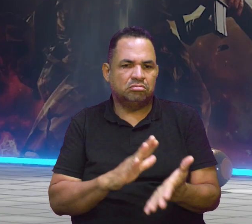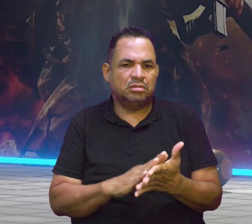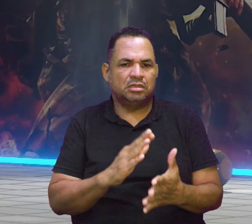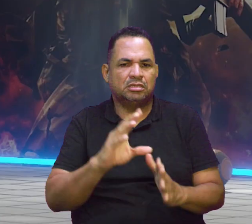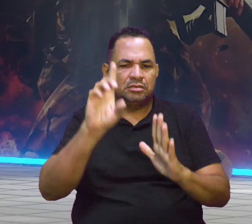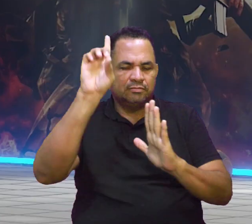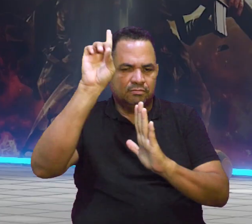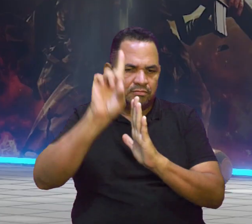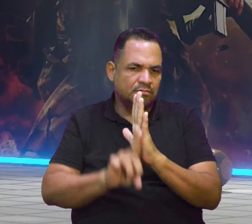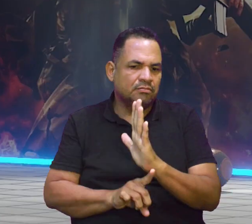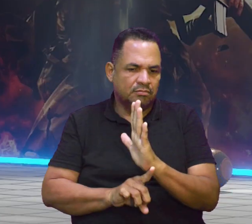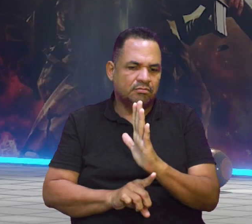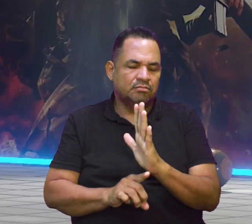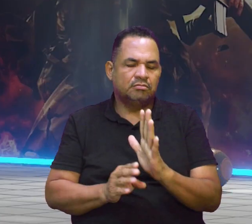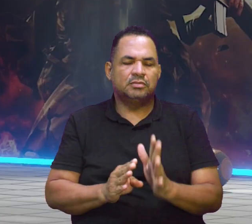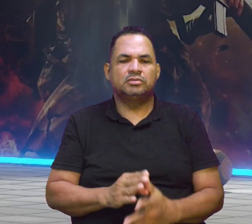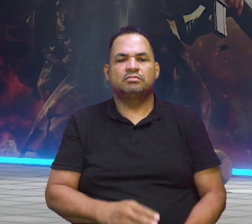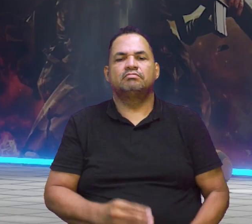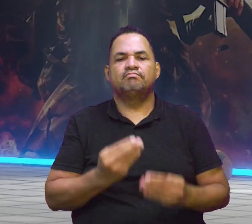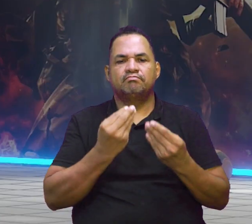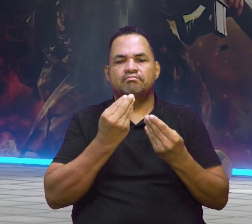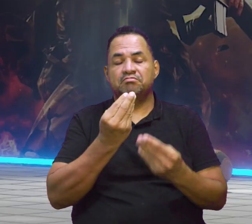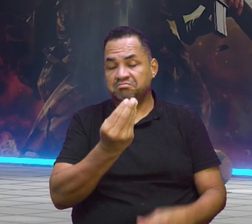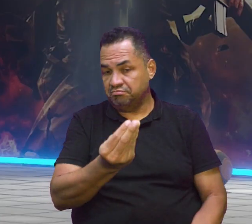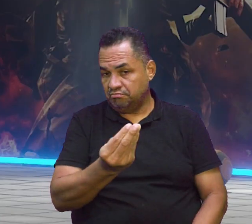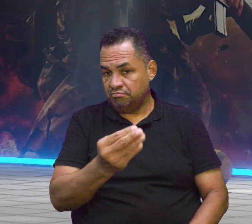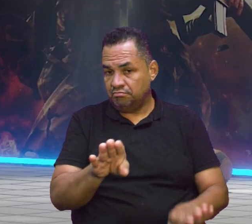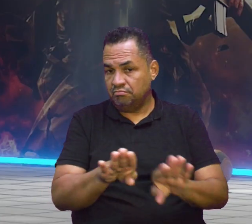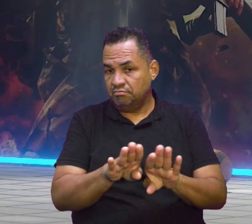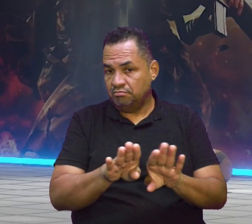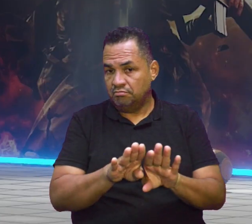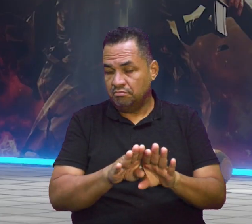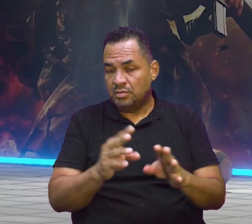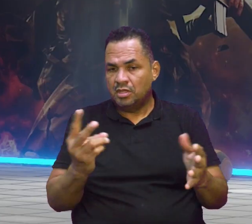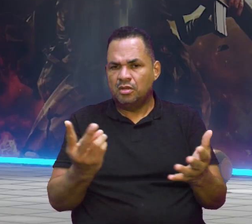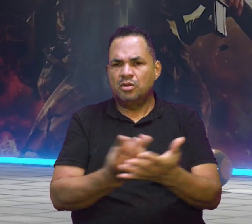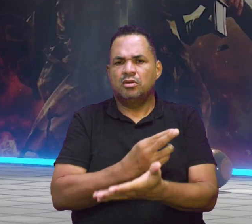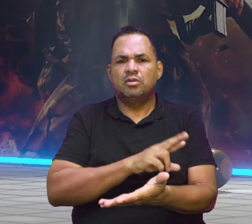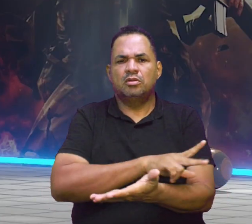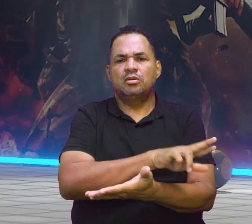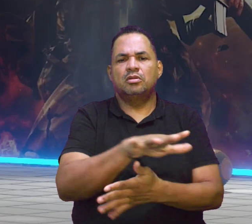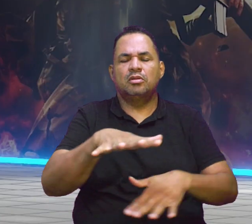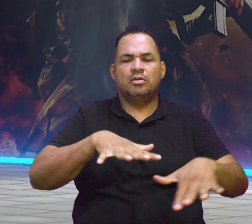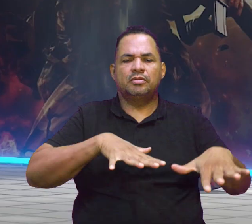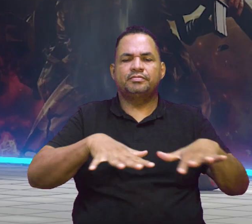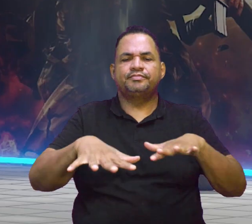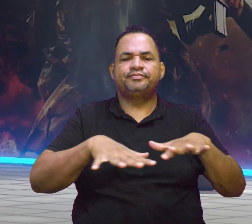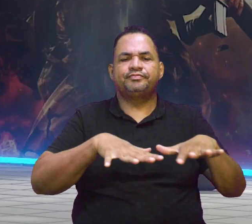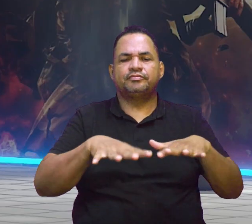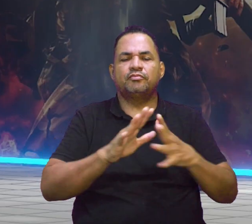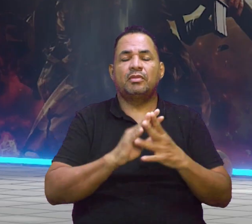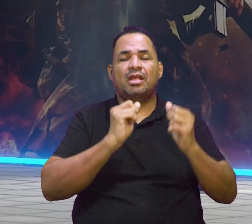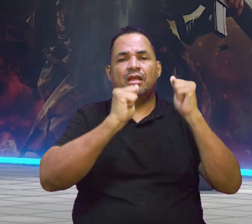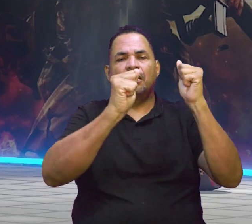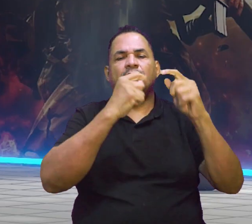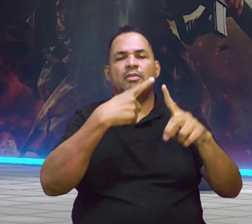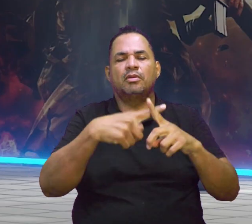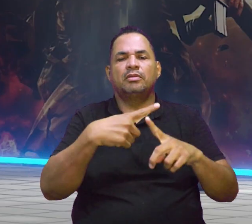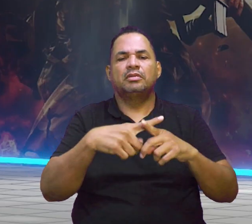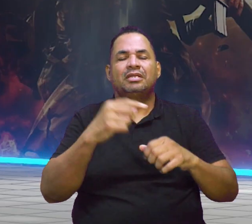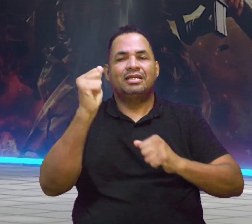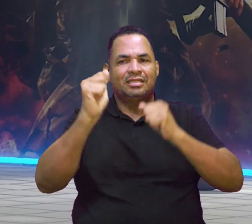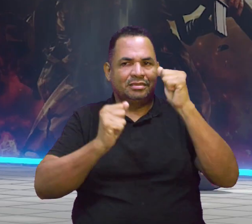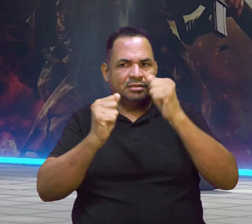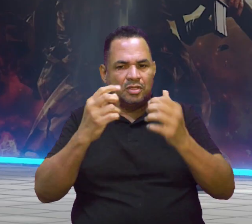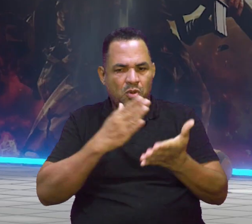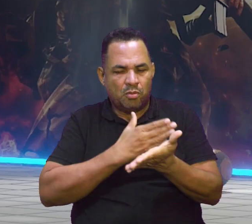esses pedidos. E aí, como eu falei para vocês, vai acontecer muitos movimentos, muitas greves, porque a industrialização está começando